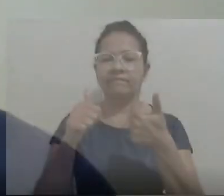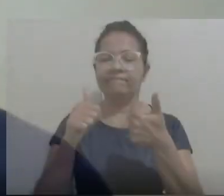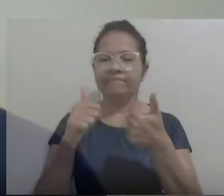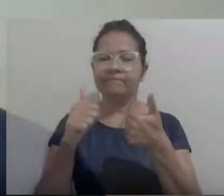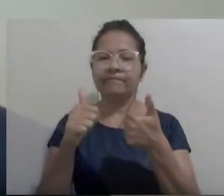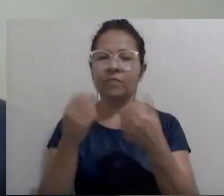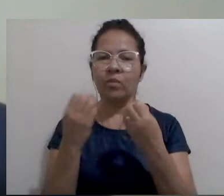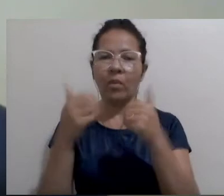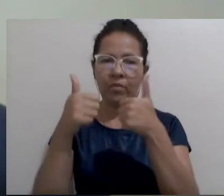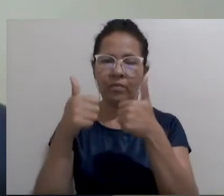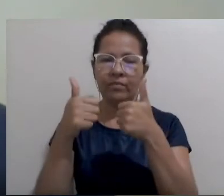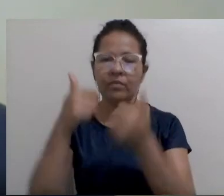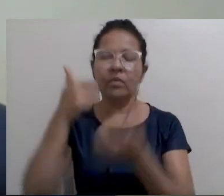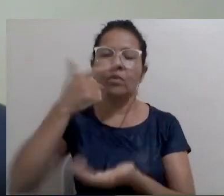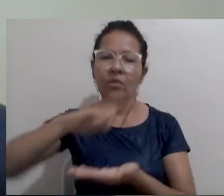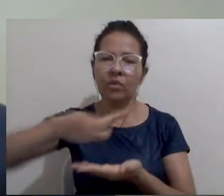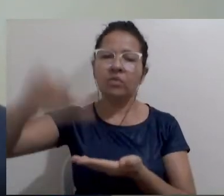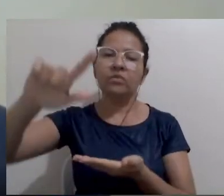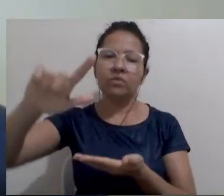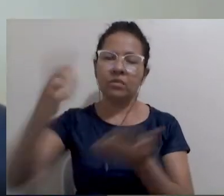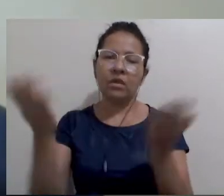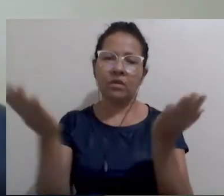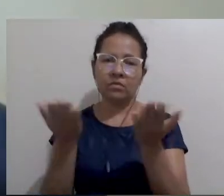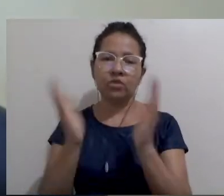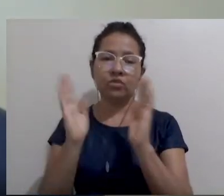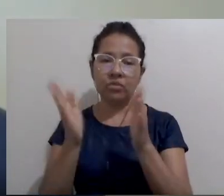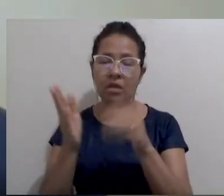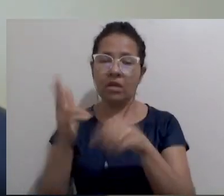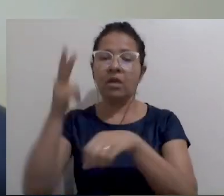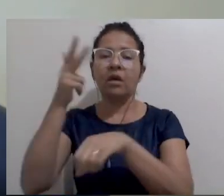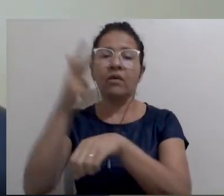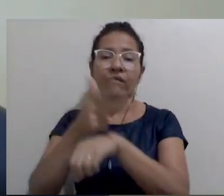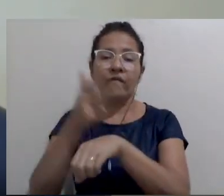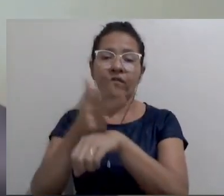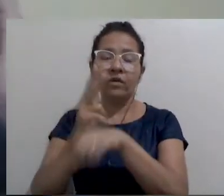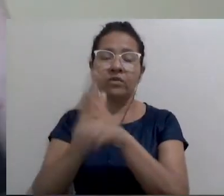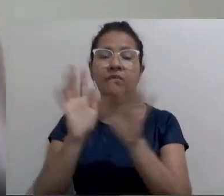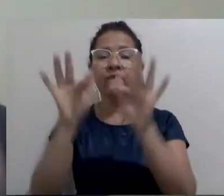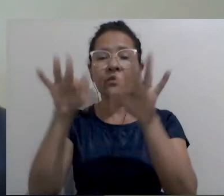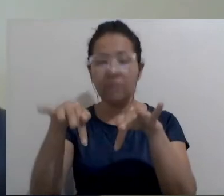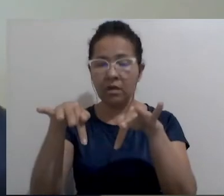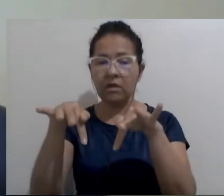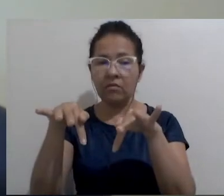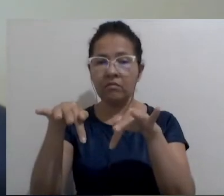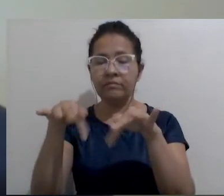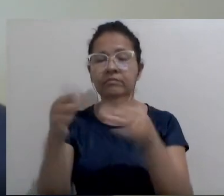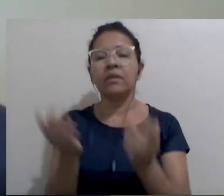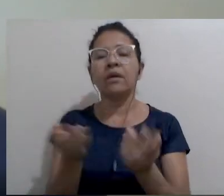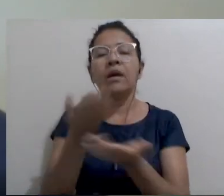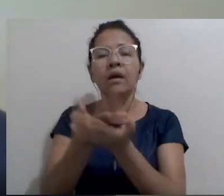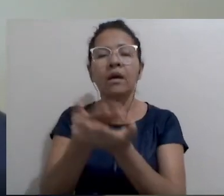Olá pessoal, tudo bem? Bom, então vamos dar continuidade, né? No último vídeo dessa aula, a gente estava conversando sobre alguns